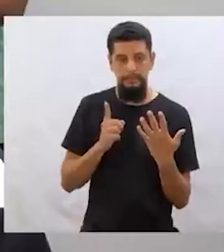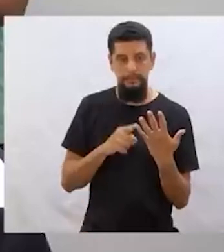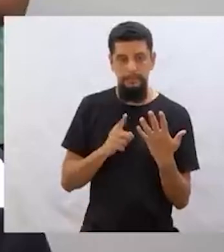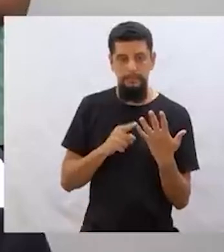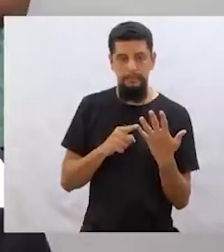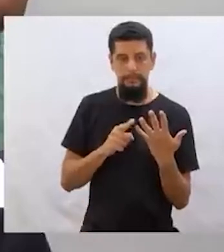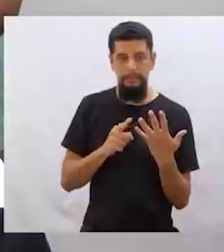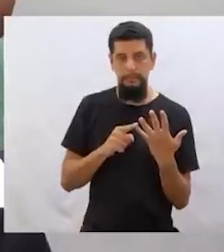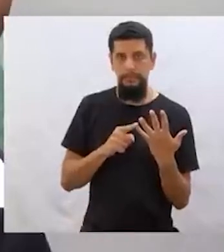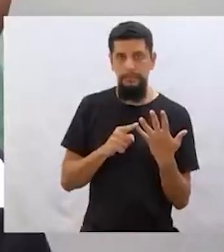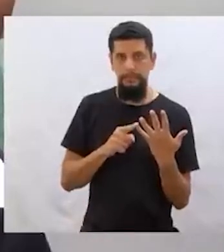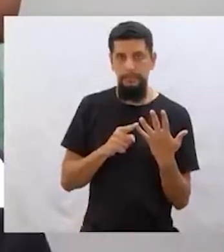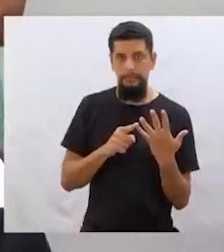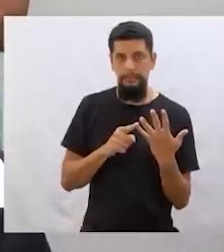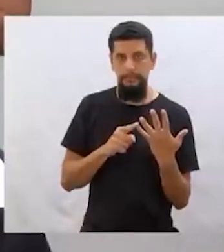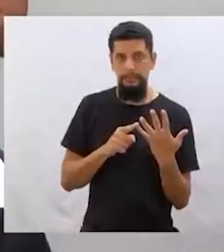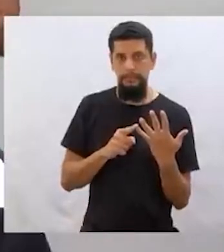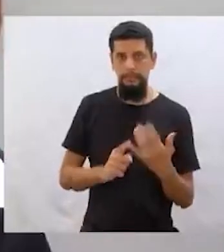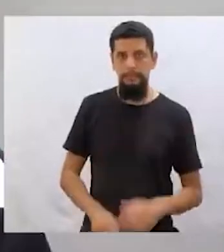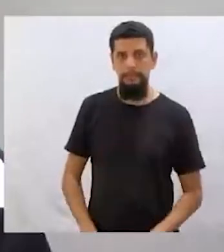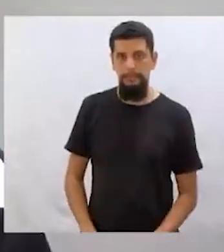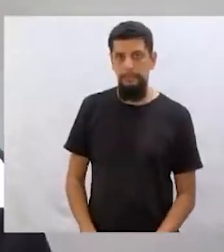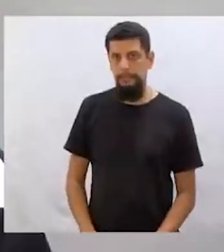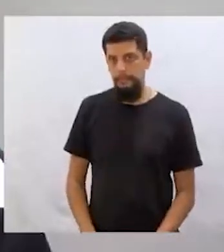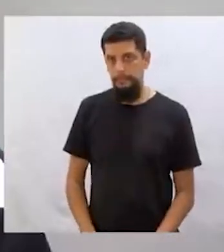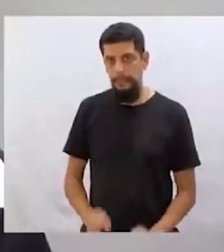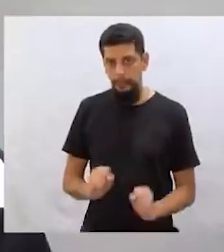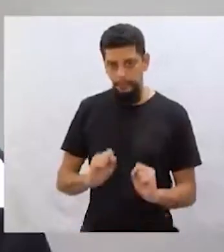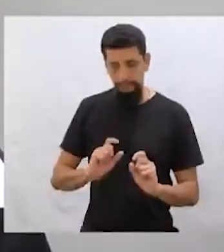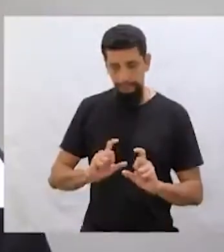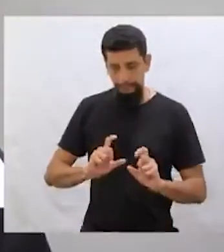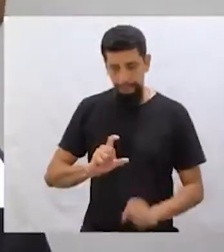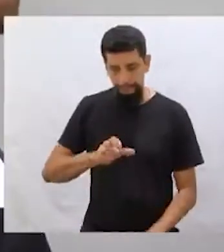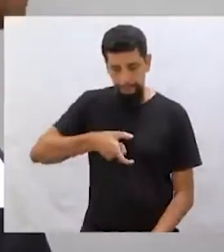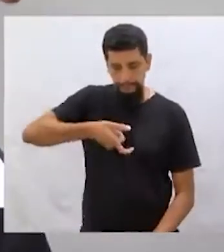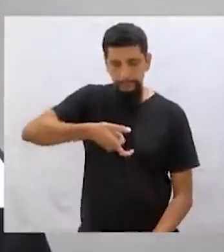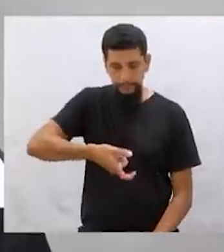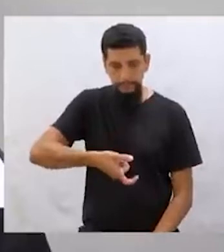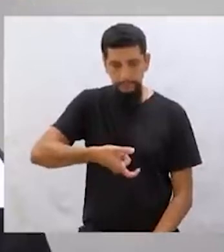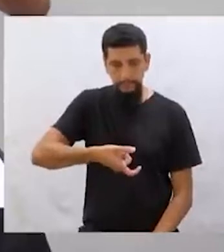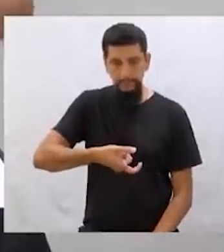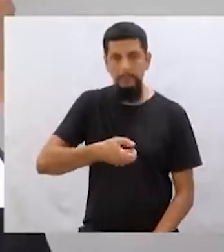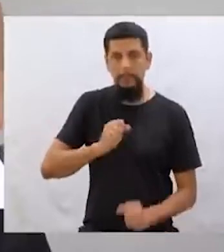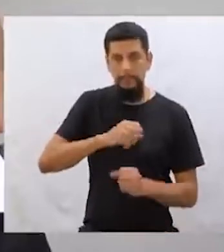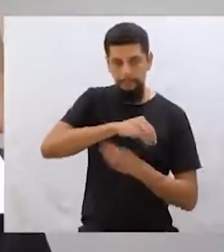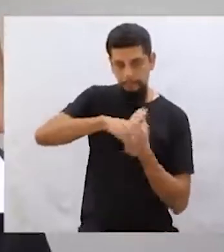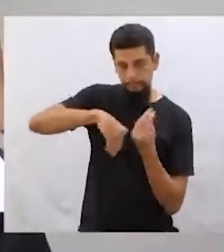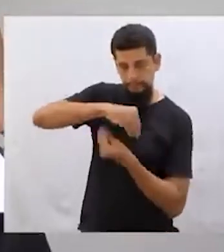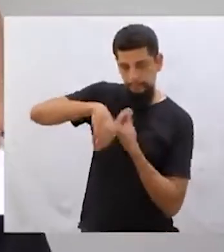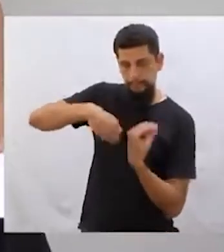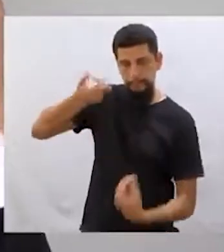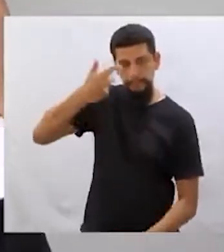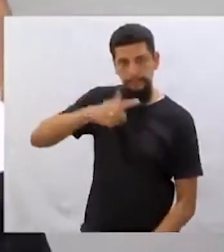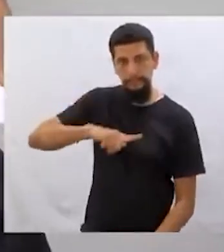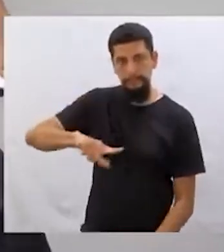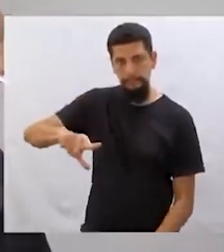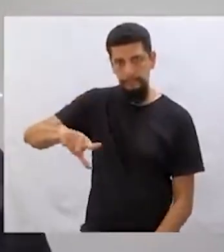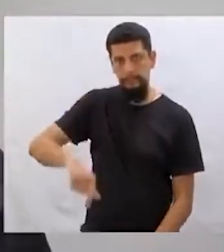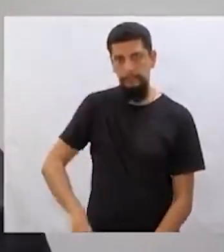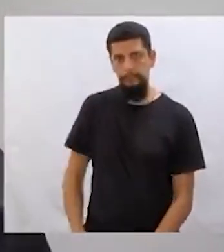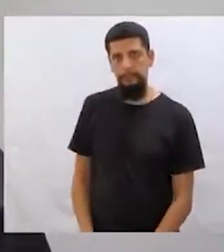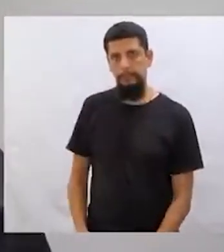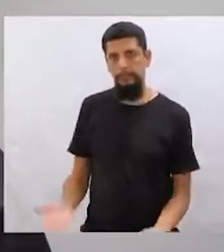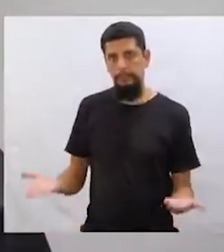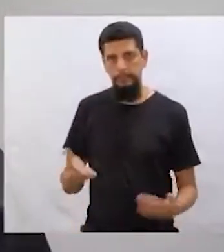aqui. Então, dedo. Por enquanto. Vou virar? Pode virar. Ou podemos embaralhar de novo. Vamos, ó, vamos passar